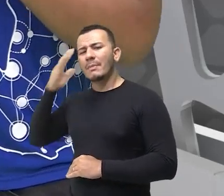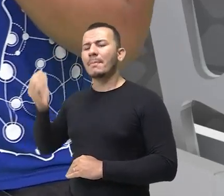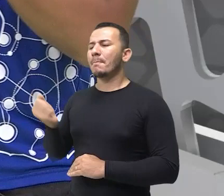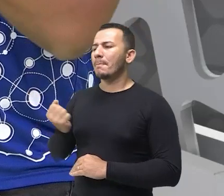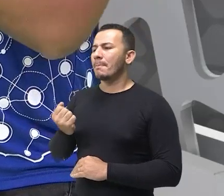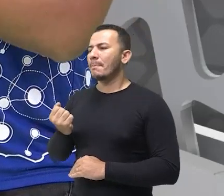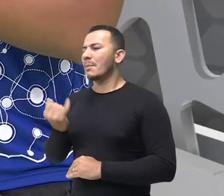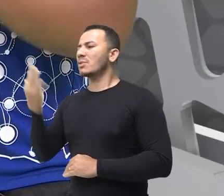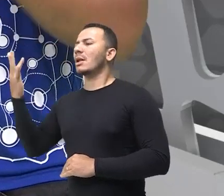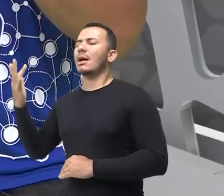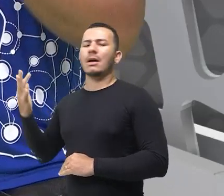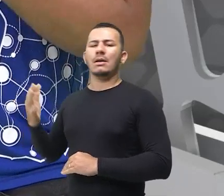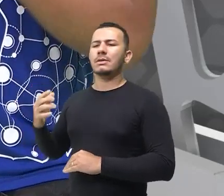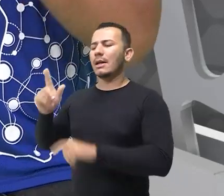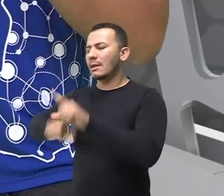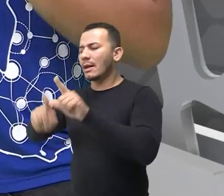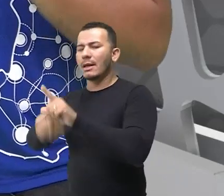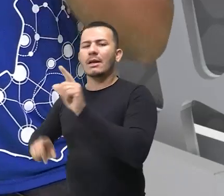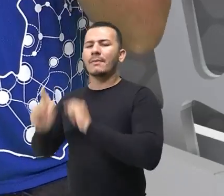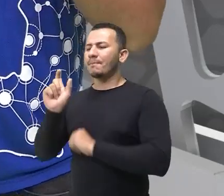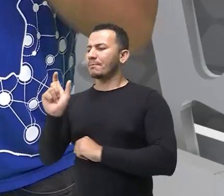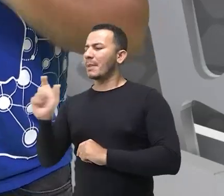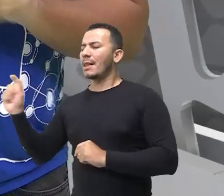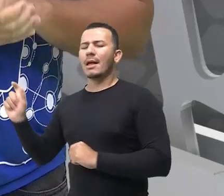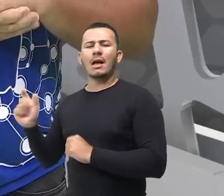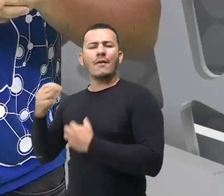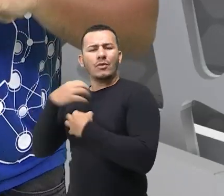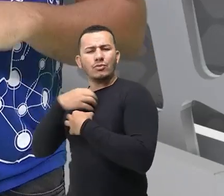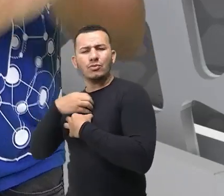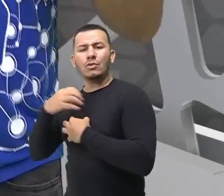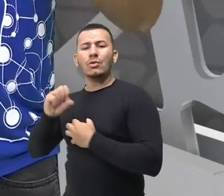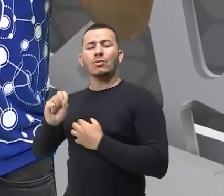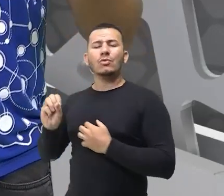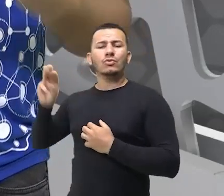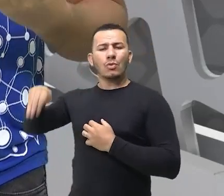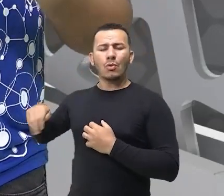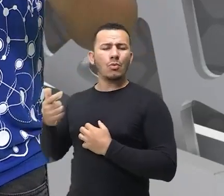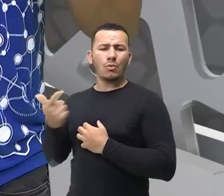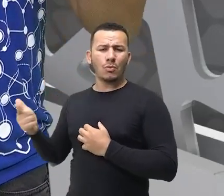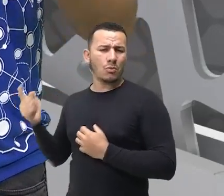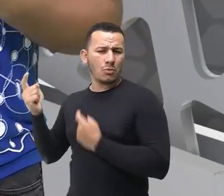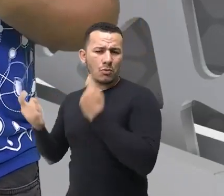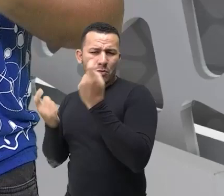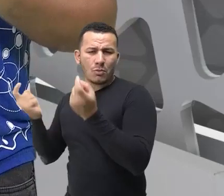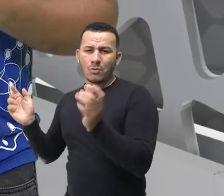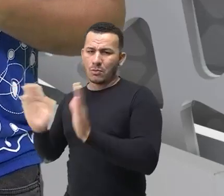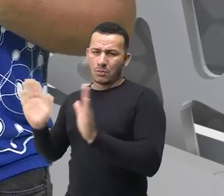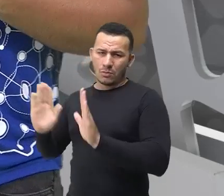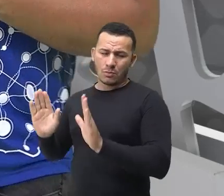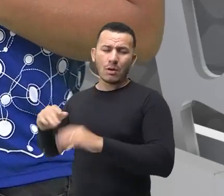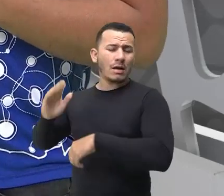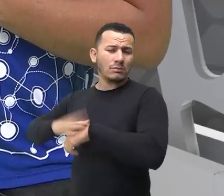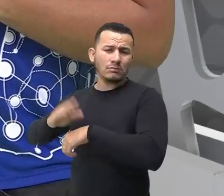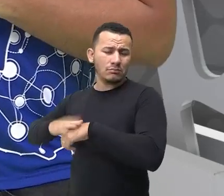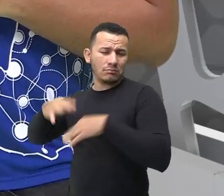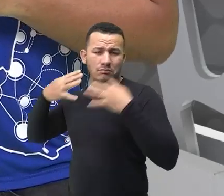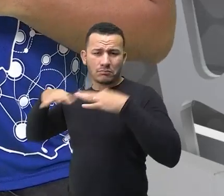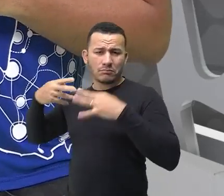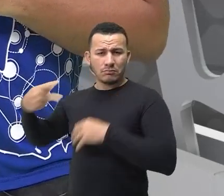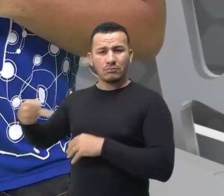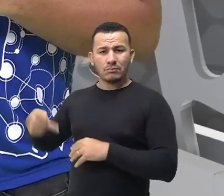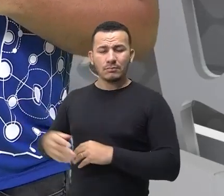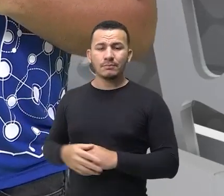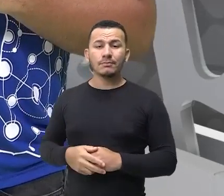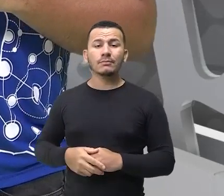de palavras, de letras, de sons que nós vamos ter dentro desses versos. E isso é proposital. Aqui nós vamos ter